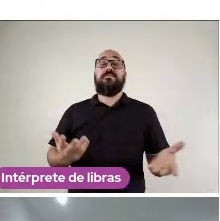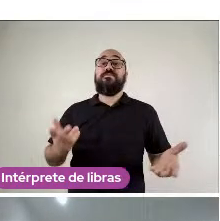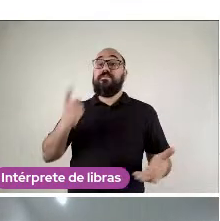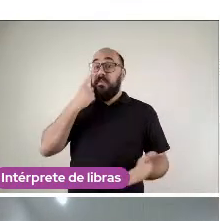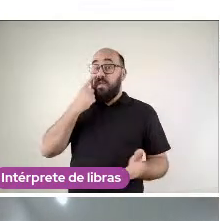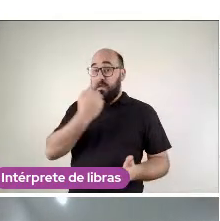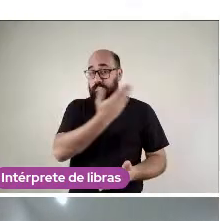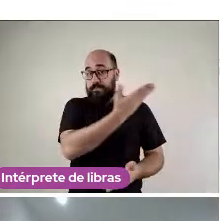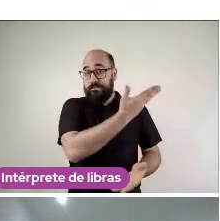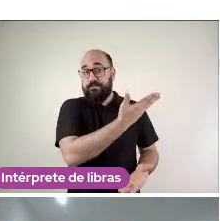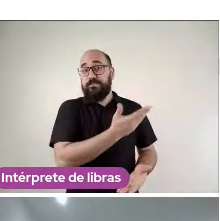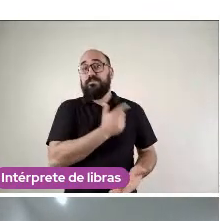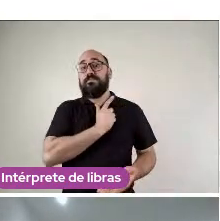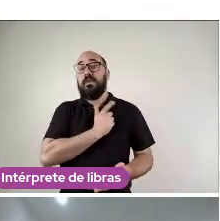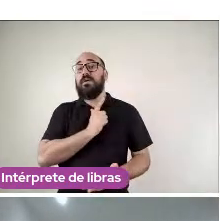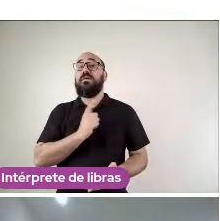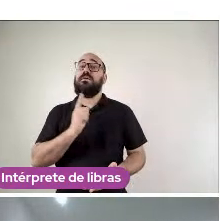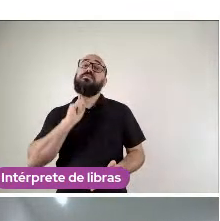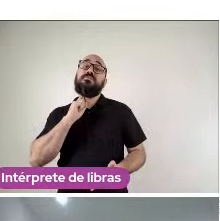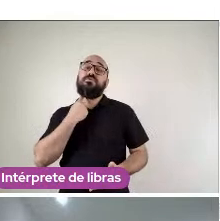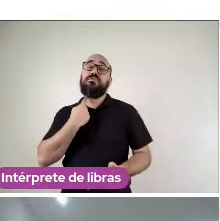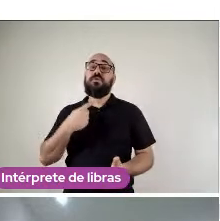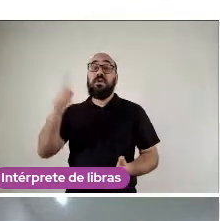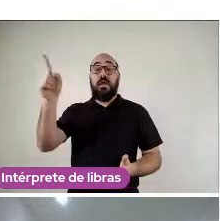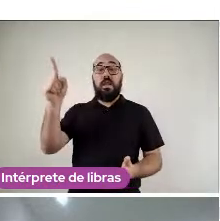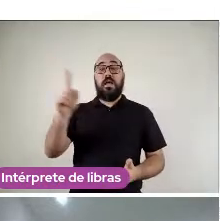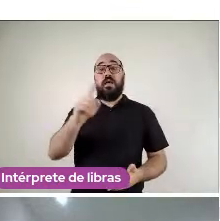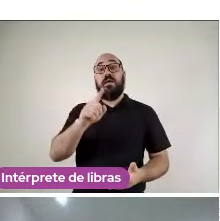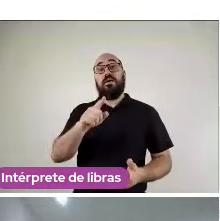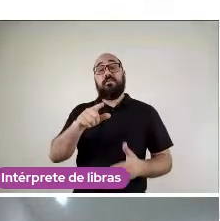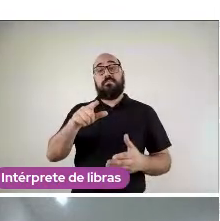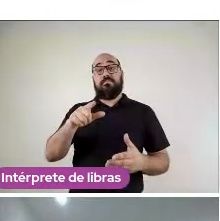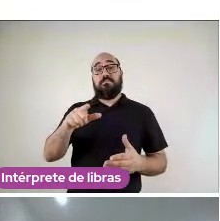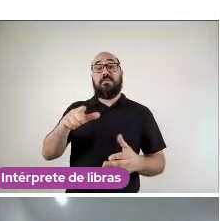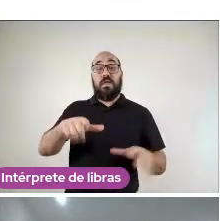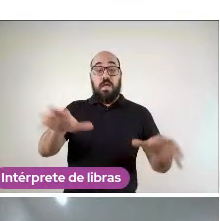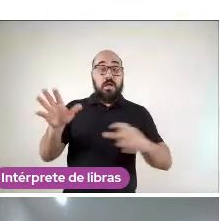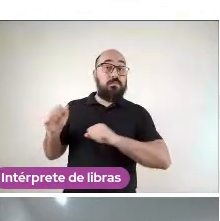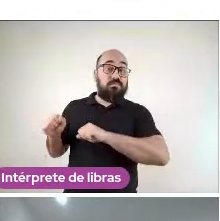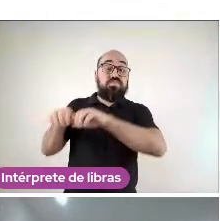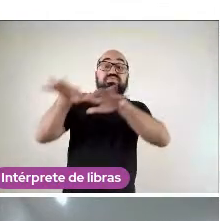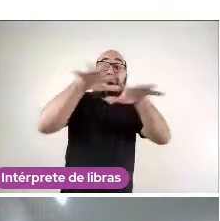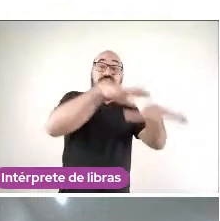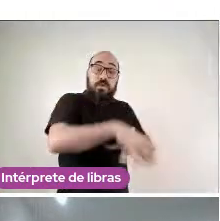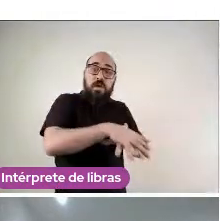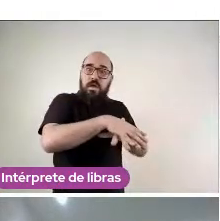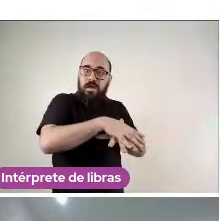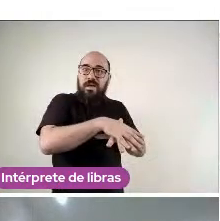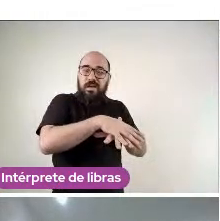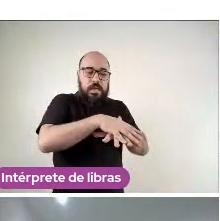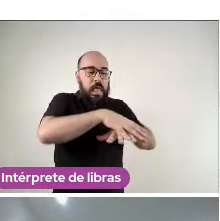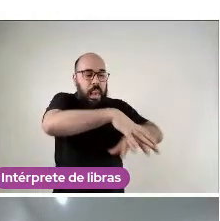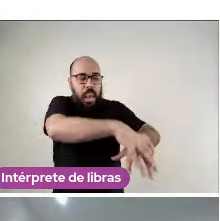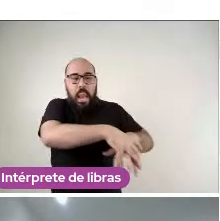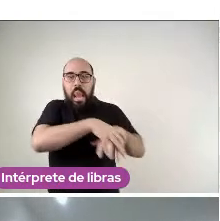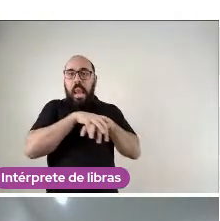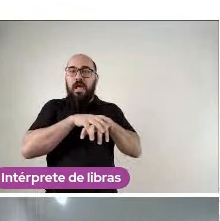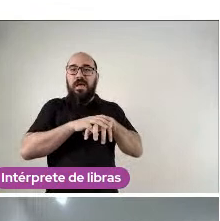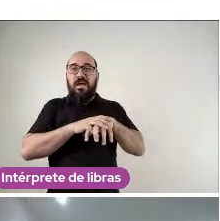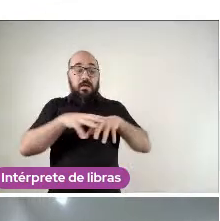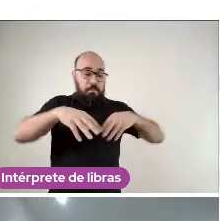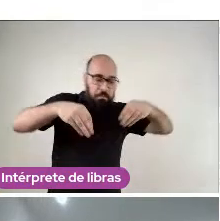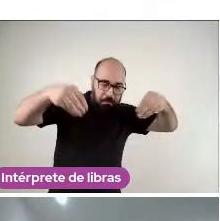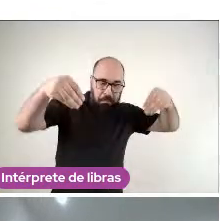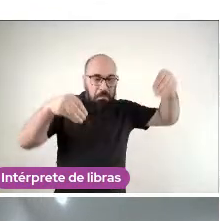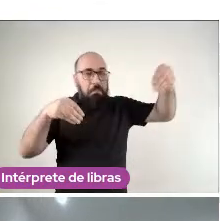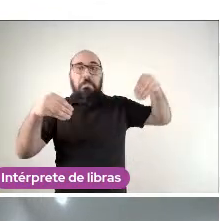Baía de Guanabara, por exemplo, eles coletam mais lixo do que peixe nas suas redes de pesca. E também as